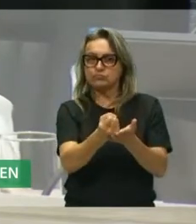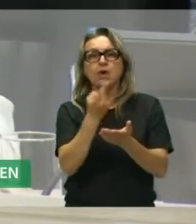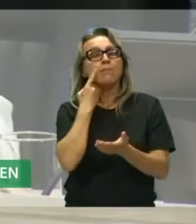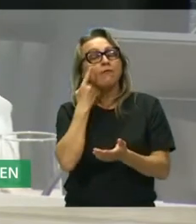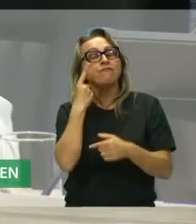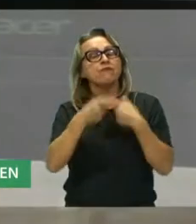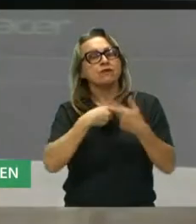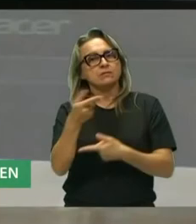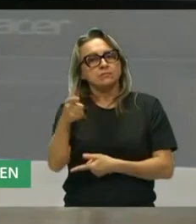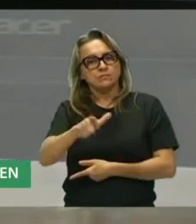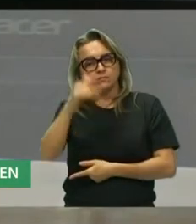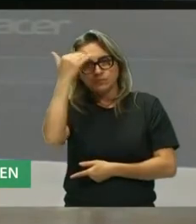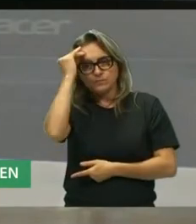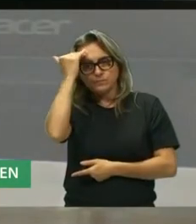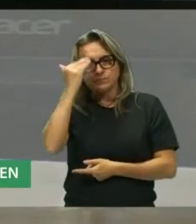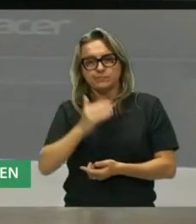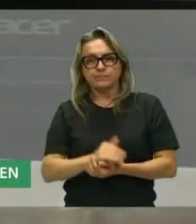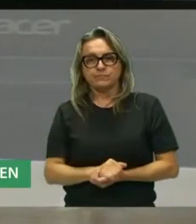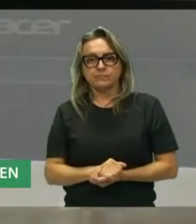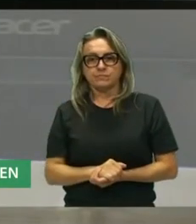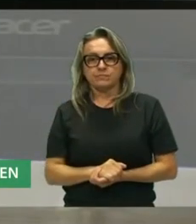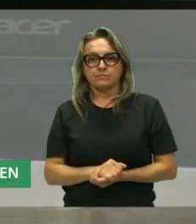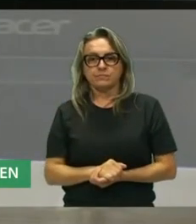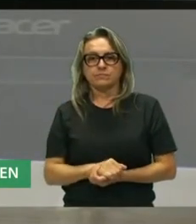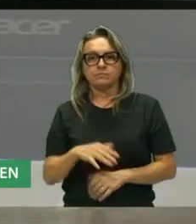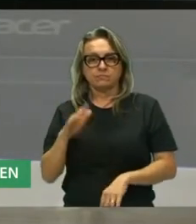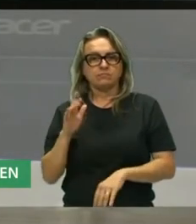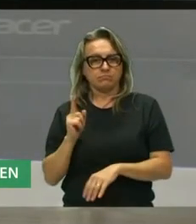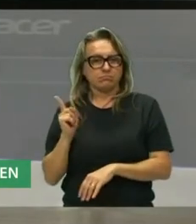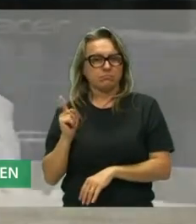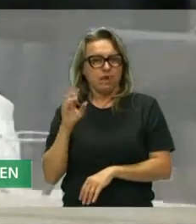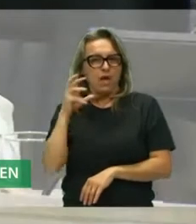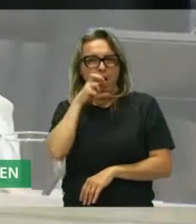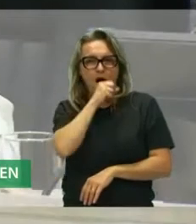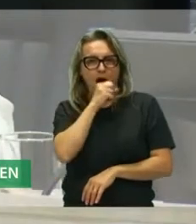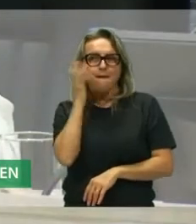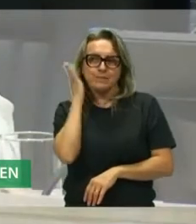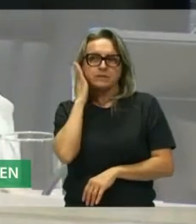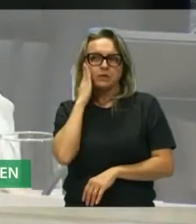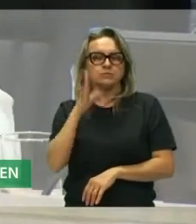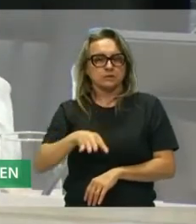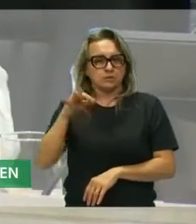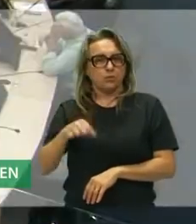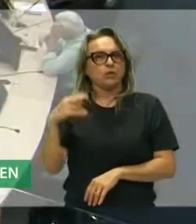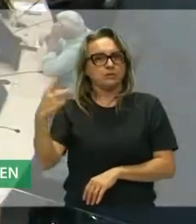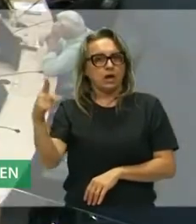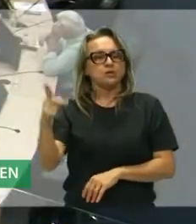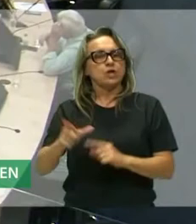entender isso. Isso, ela é bem rápida. Uhum. Já trabalhamos juntos na qualidade dela. Obrigado. Não é verdade.